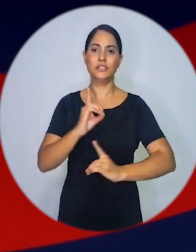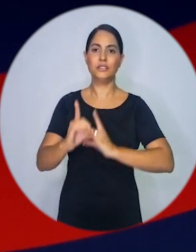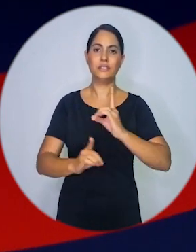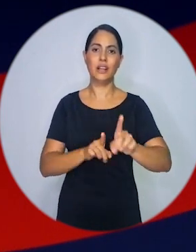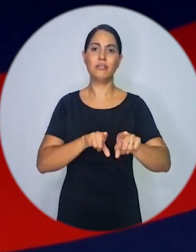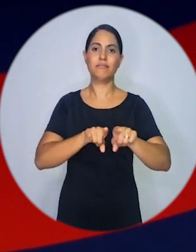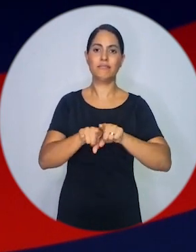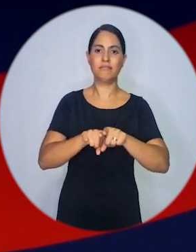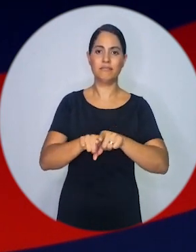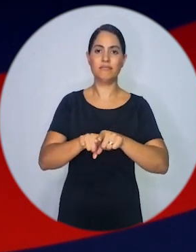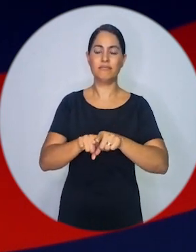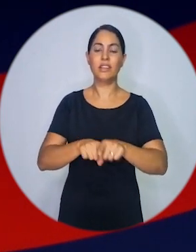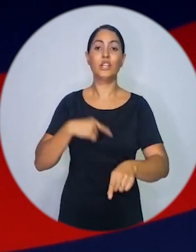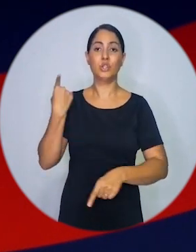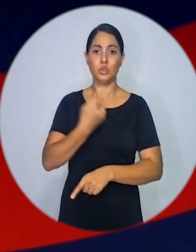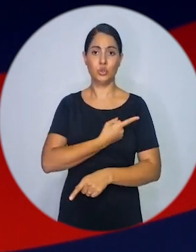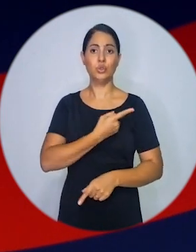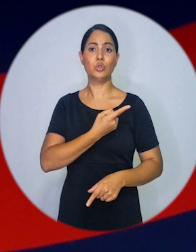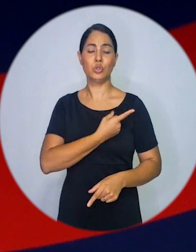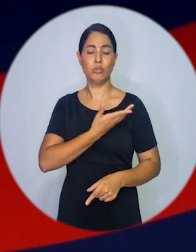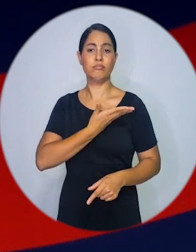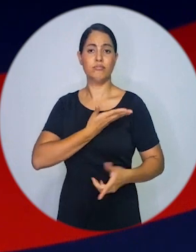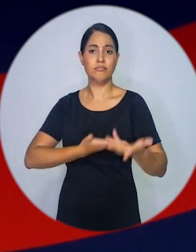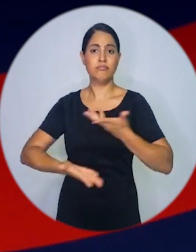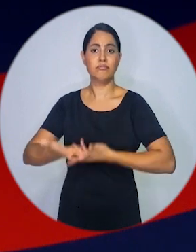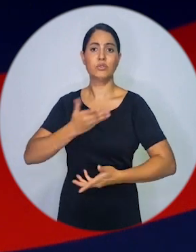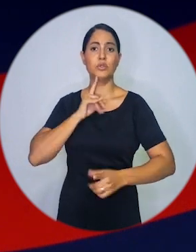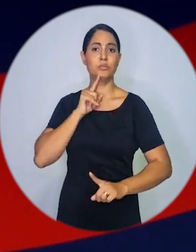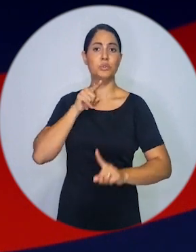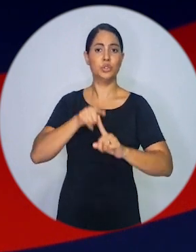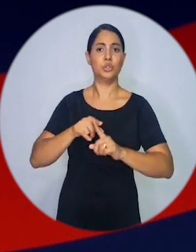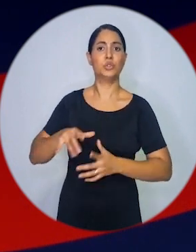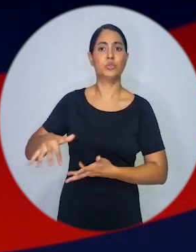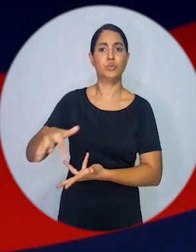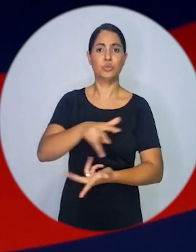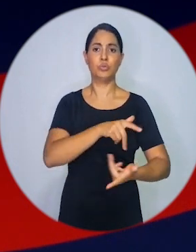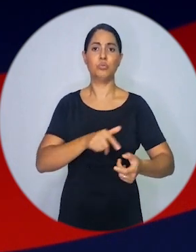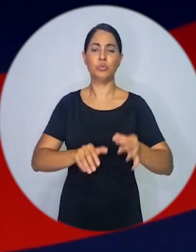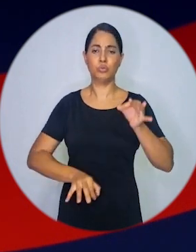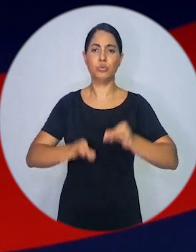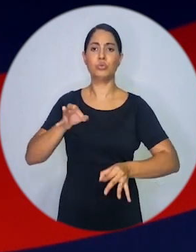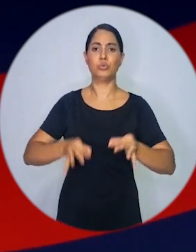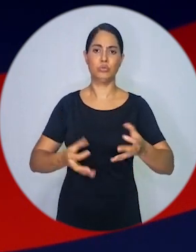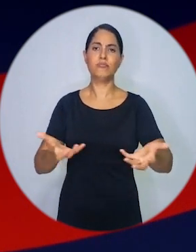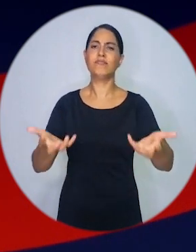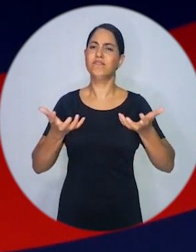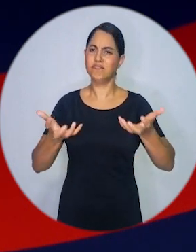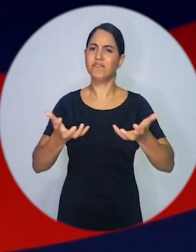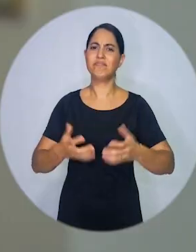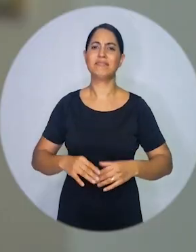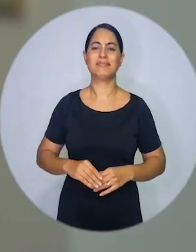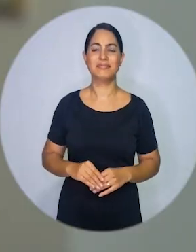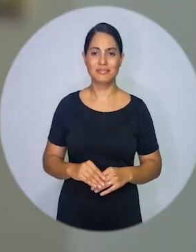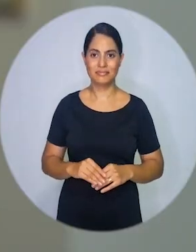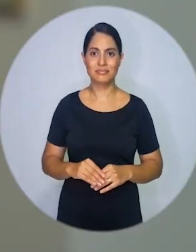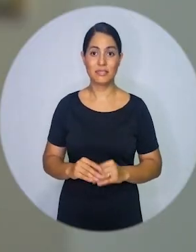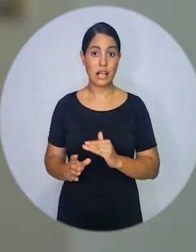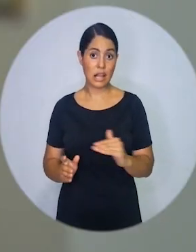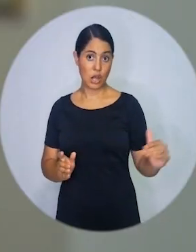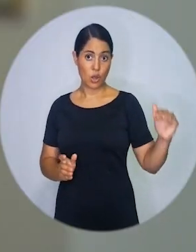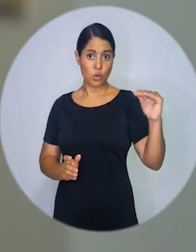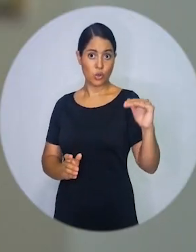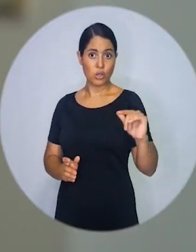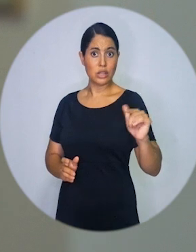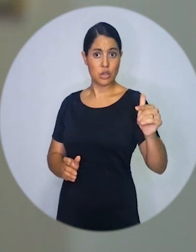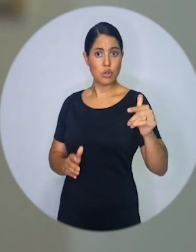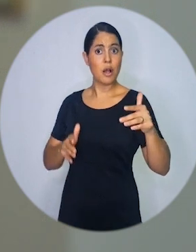do diálogo e da fraternidade na construção do mundo justo que todos nós queremos. Outras